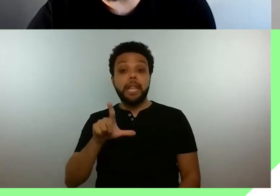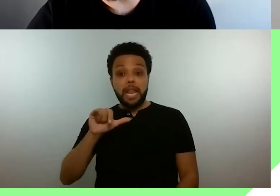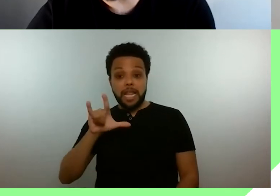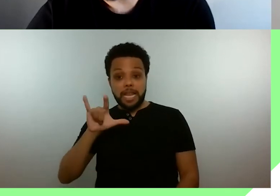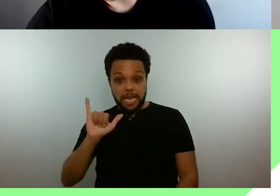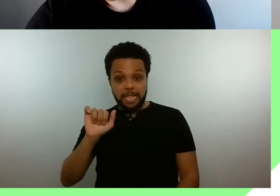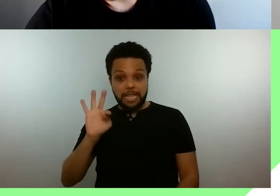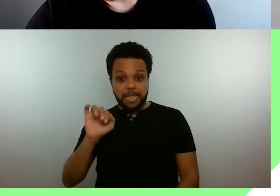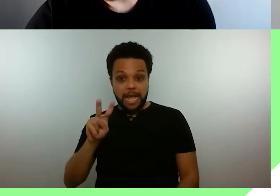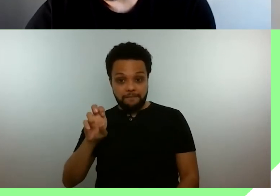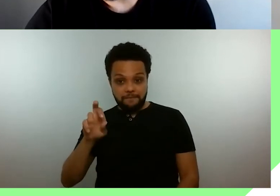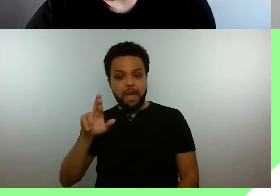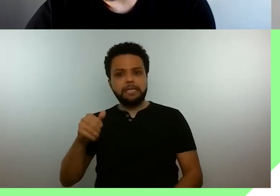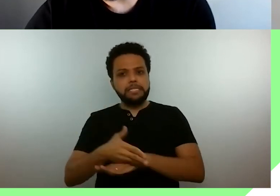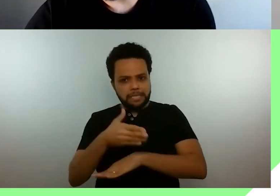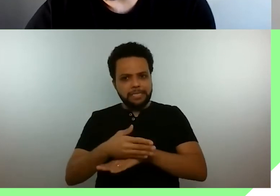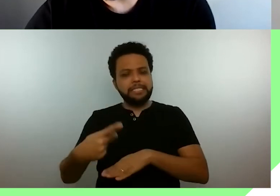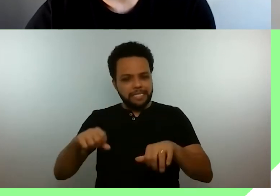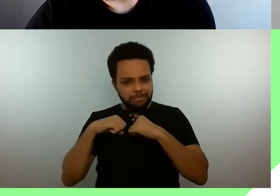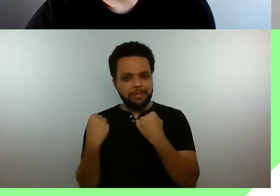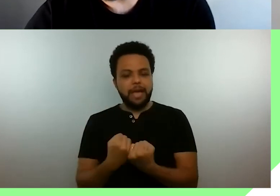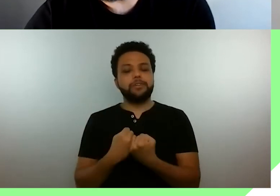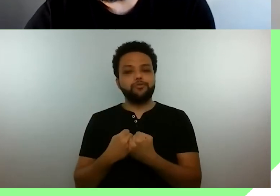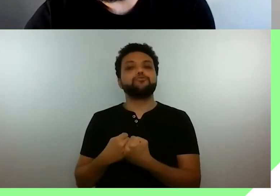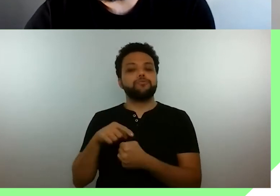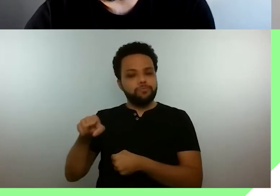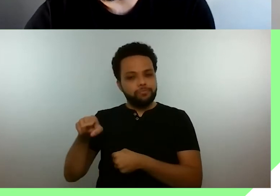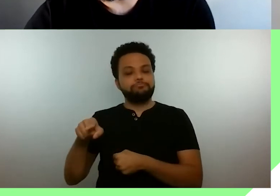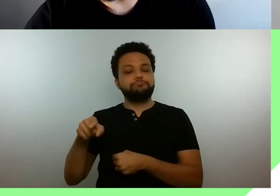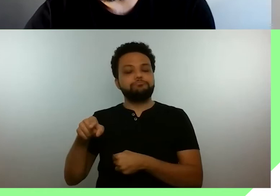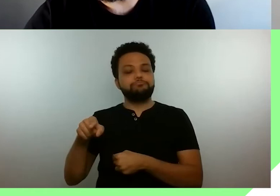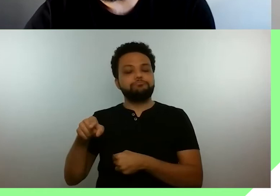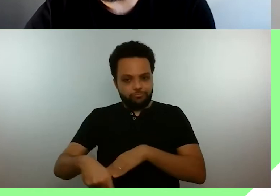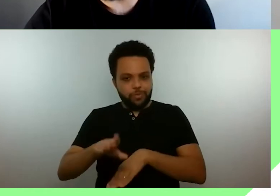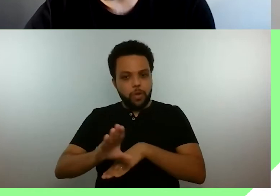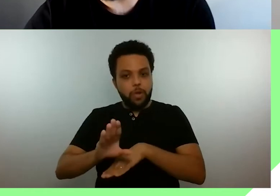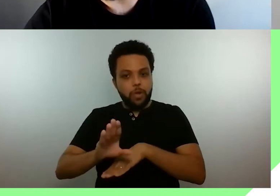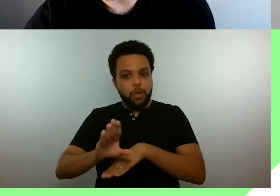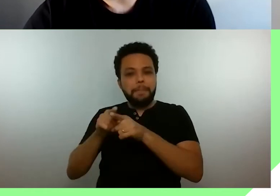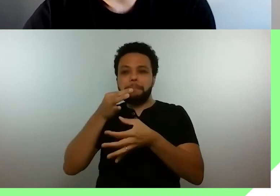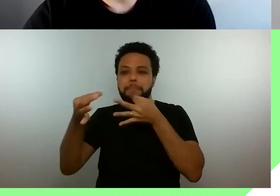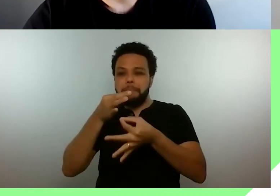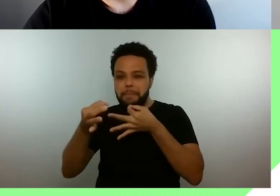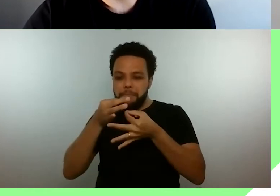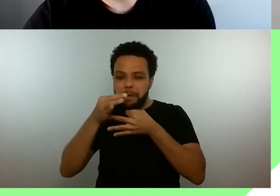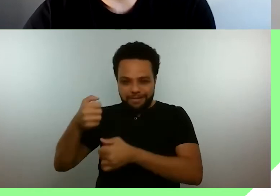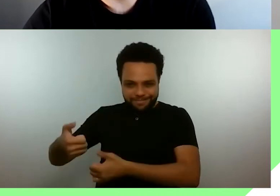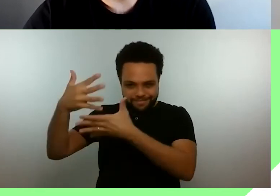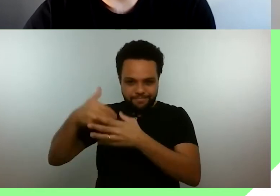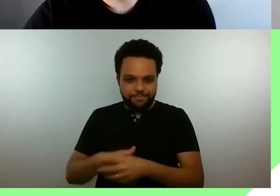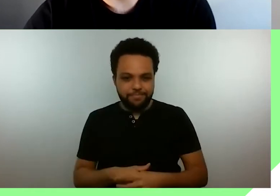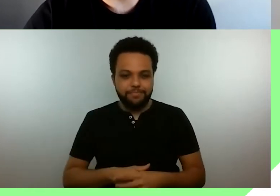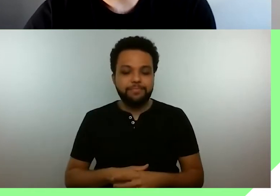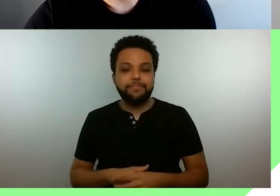outras pessoas. Ela também fez aqui alguns comentários, né? Principalmente para a parte